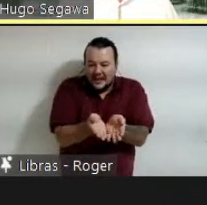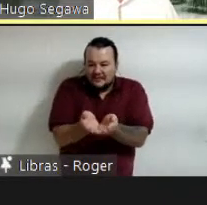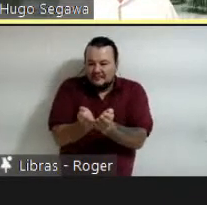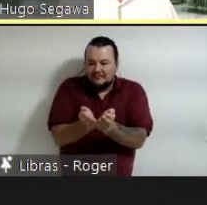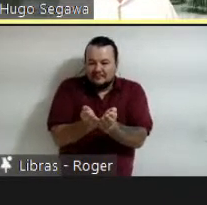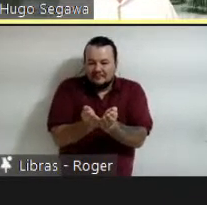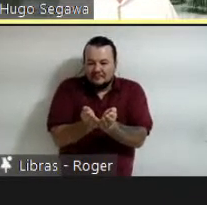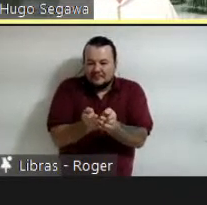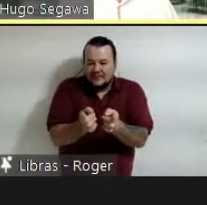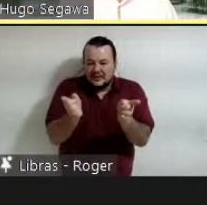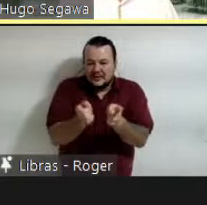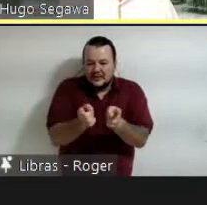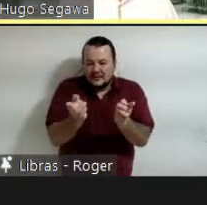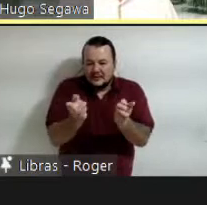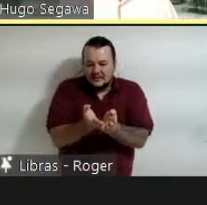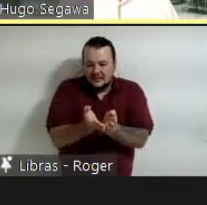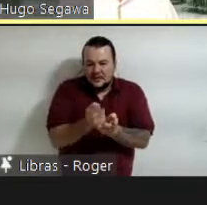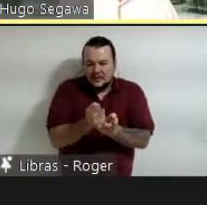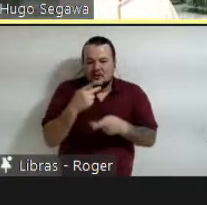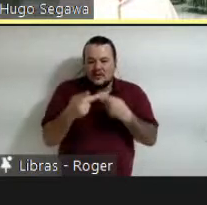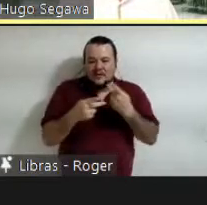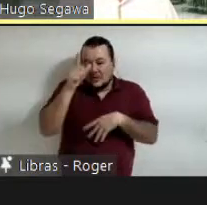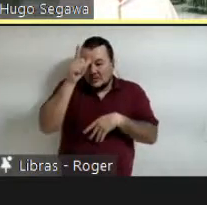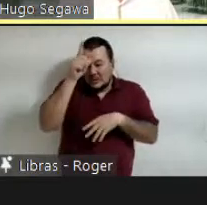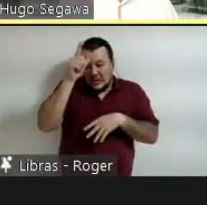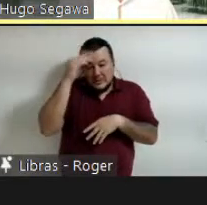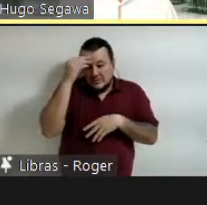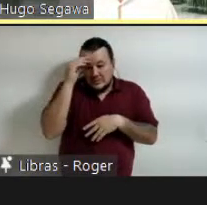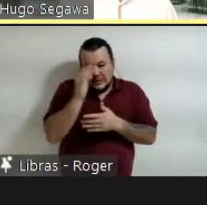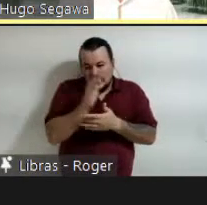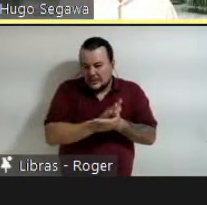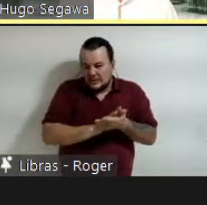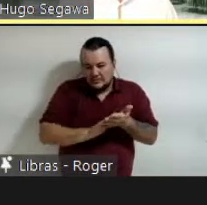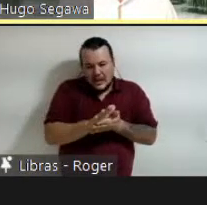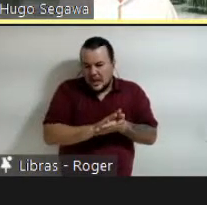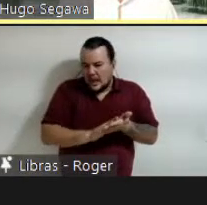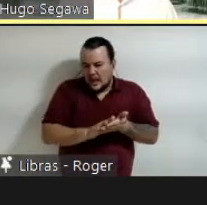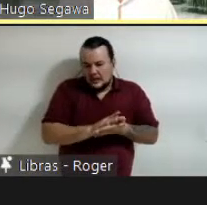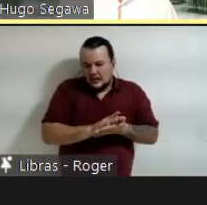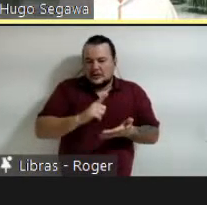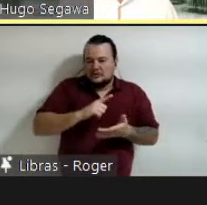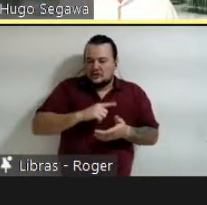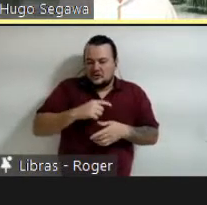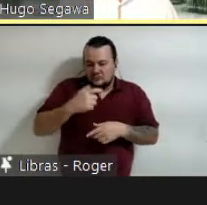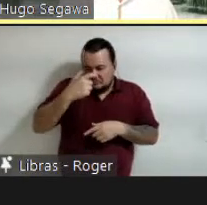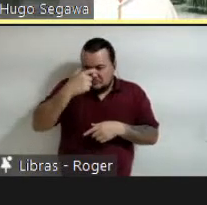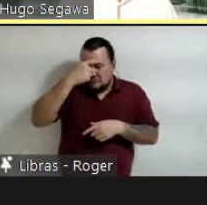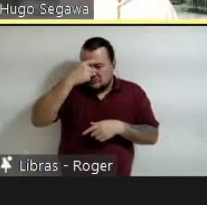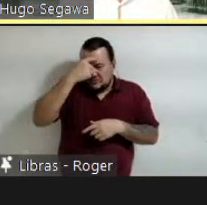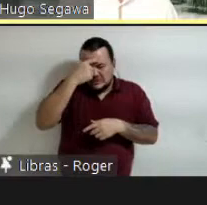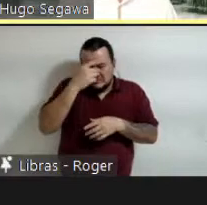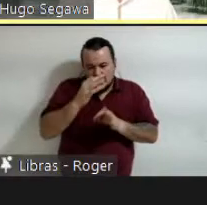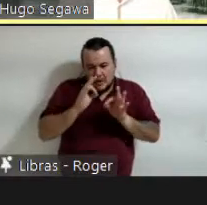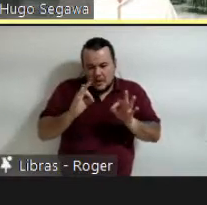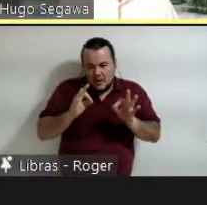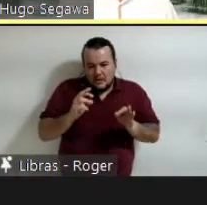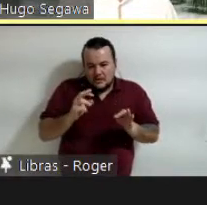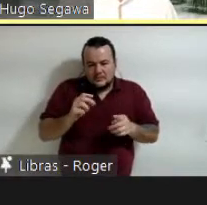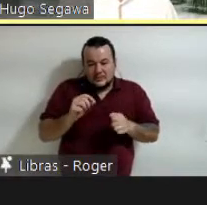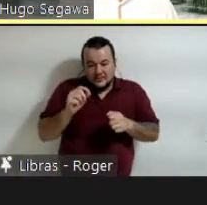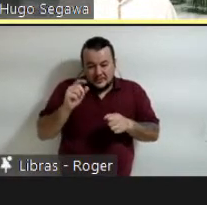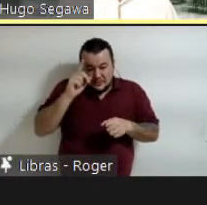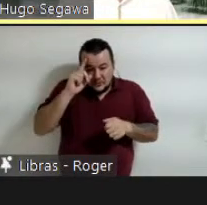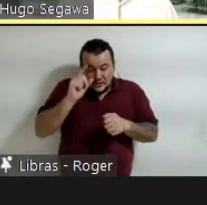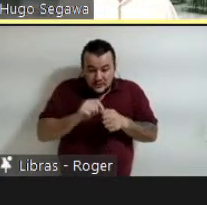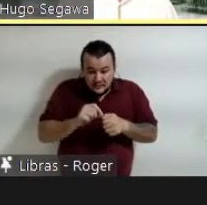entenderam nada dessa estrutura, que essa estrutura era muito racional, tinha uma lógica estática incrível, e que quando executaram,